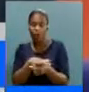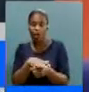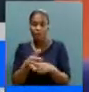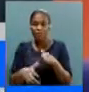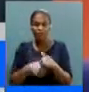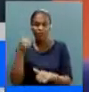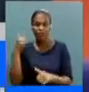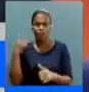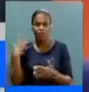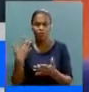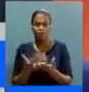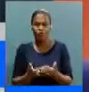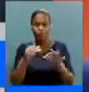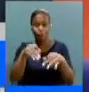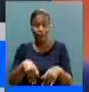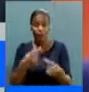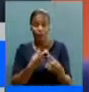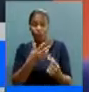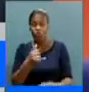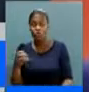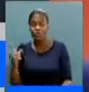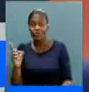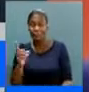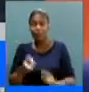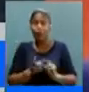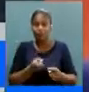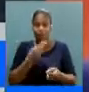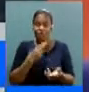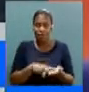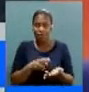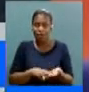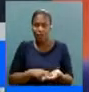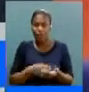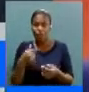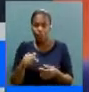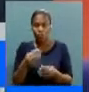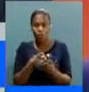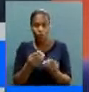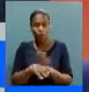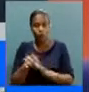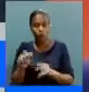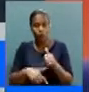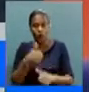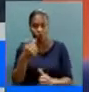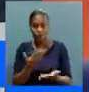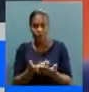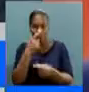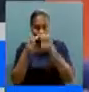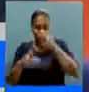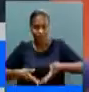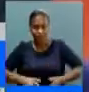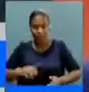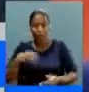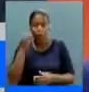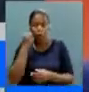o final mesmo de 2016 e que efetivamente estão a dar melhores condições aos cavaleiros